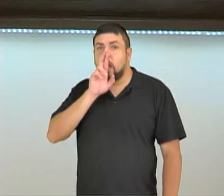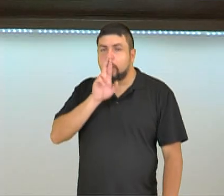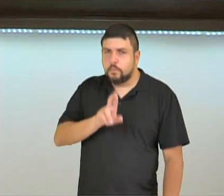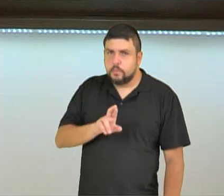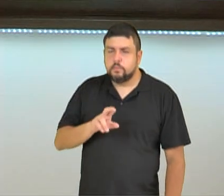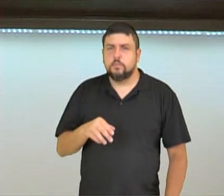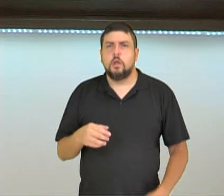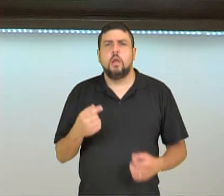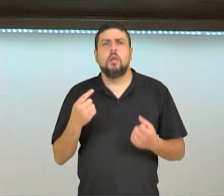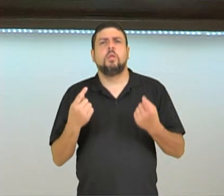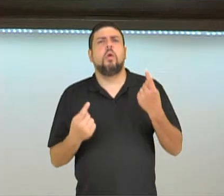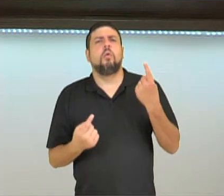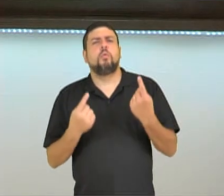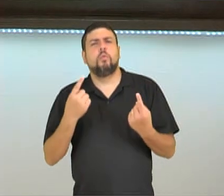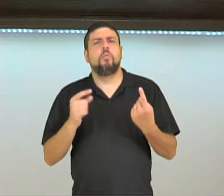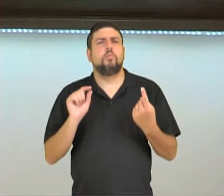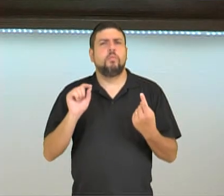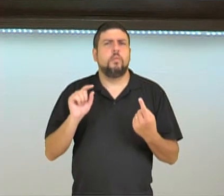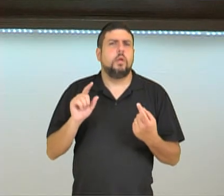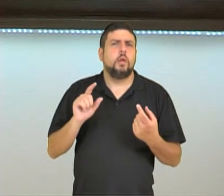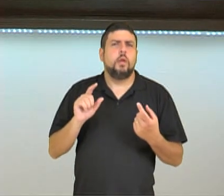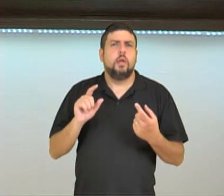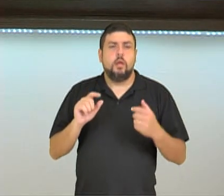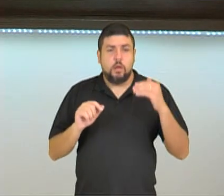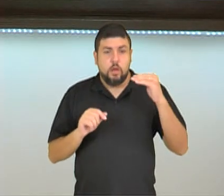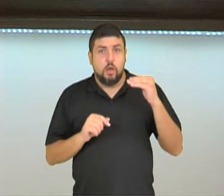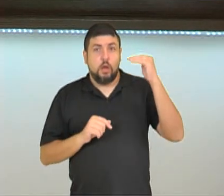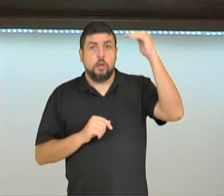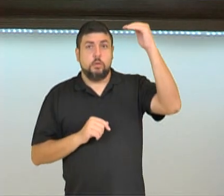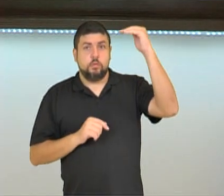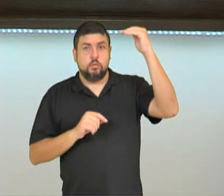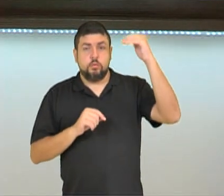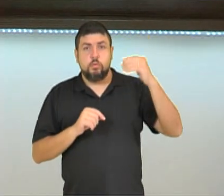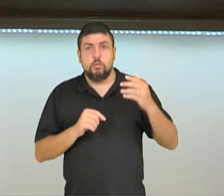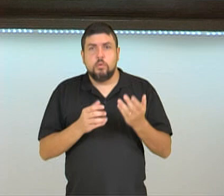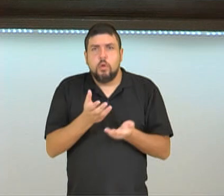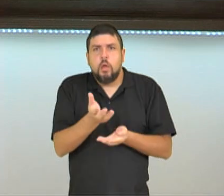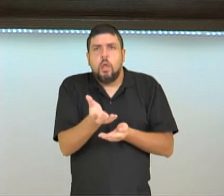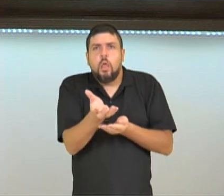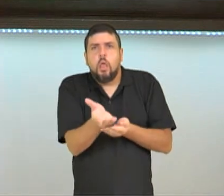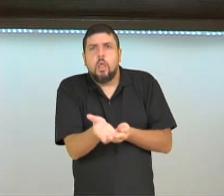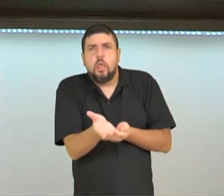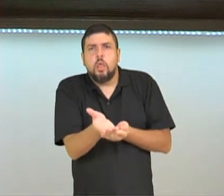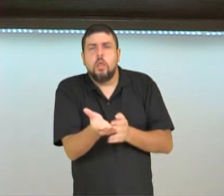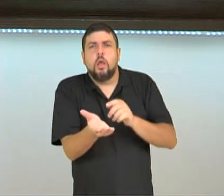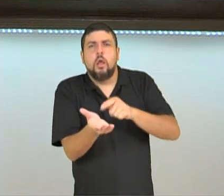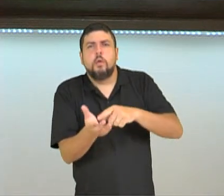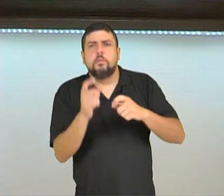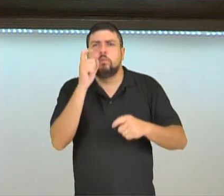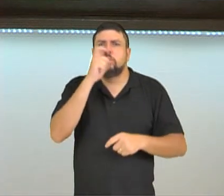qual alternativa mostra o objetivo desse adulto que segura uma mão que é de mentira?